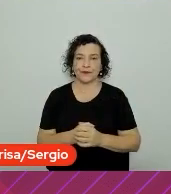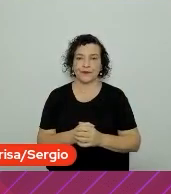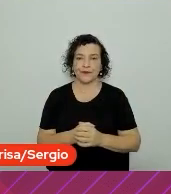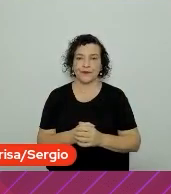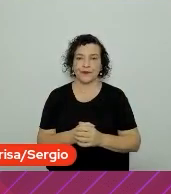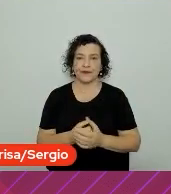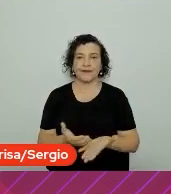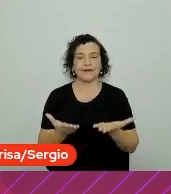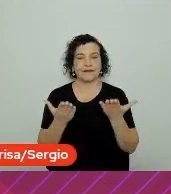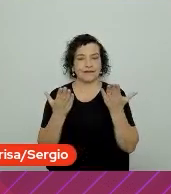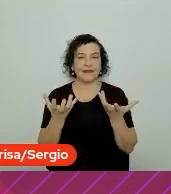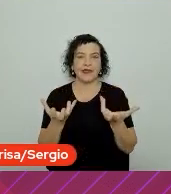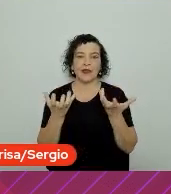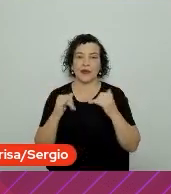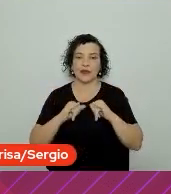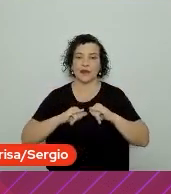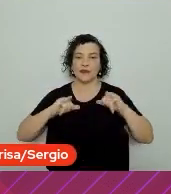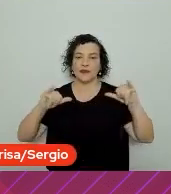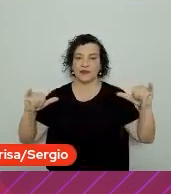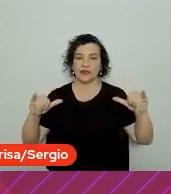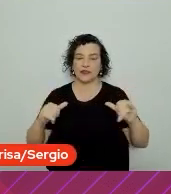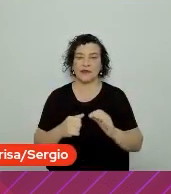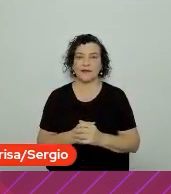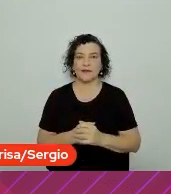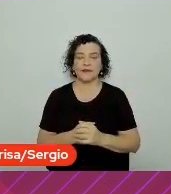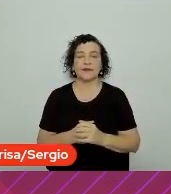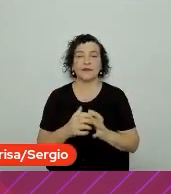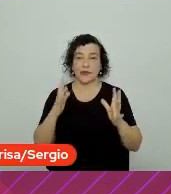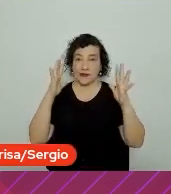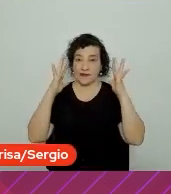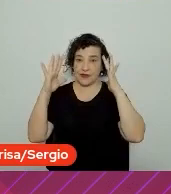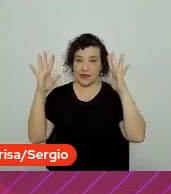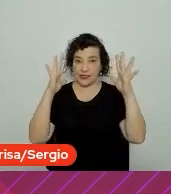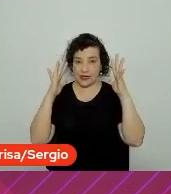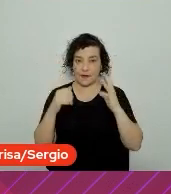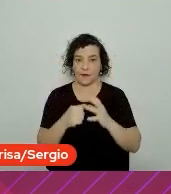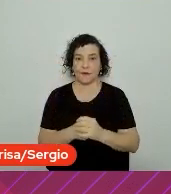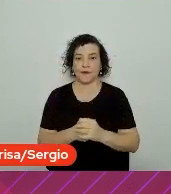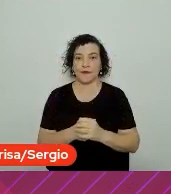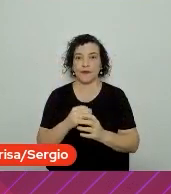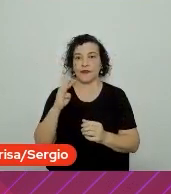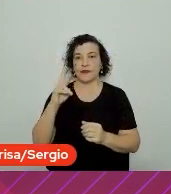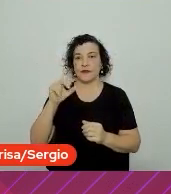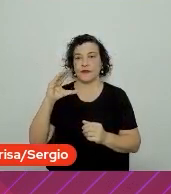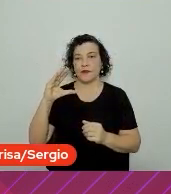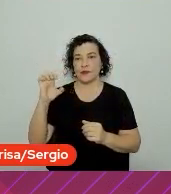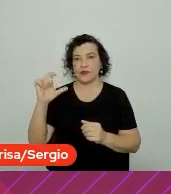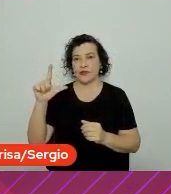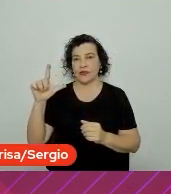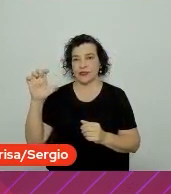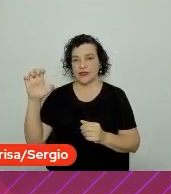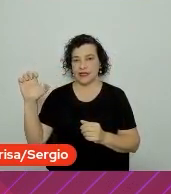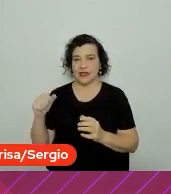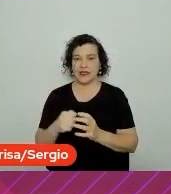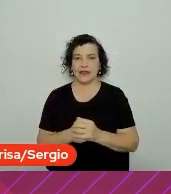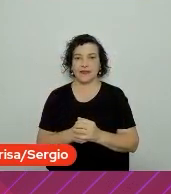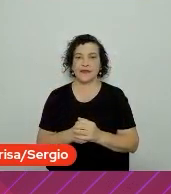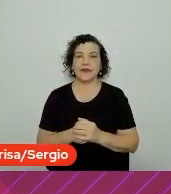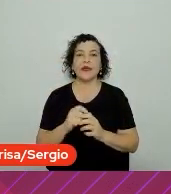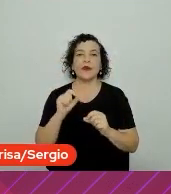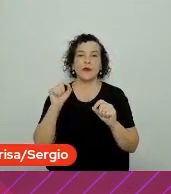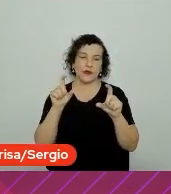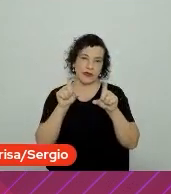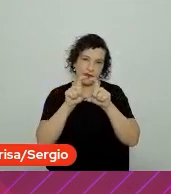E aqui eu quero deixar só uma reflexão do Bruce Lee, não é a Be the Water, My Friend, é da